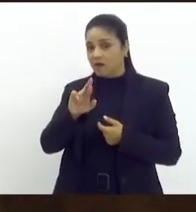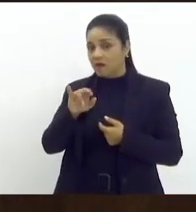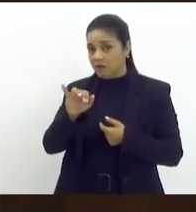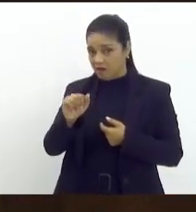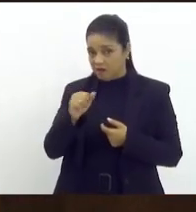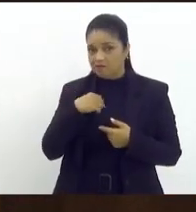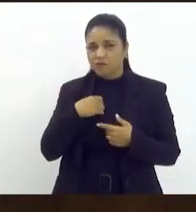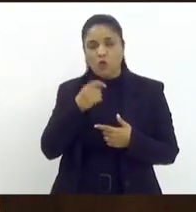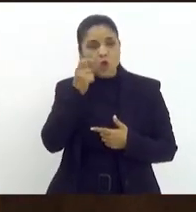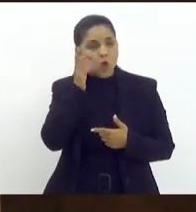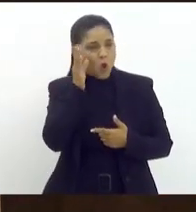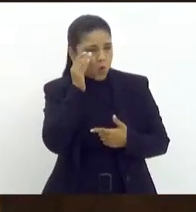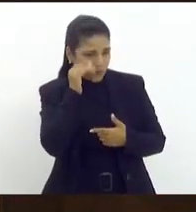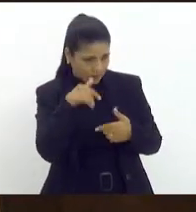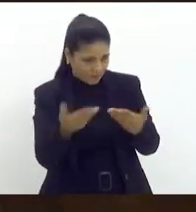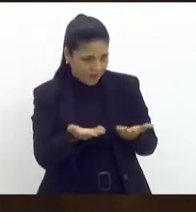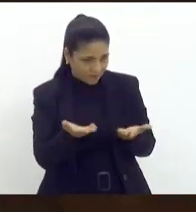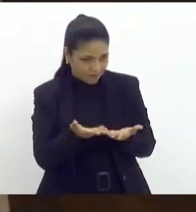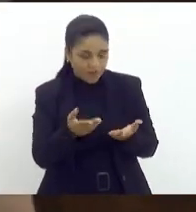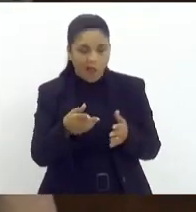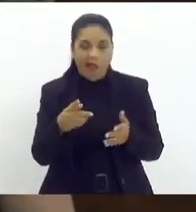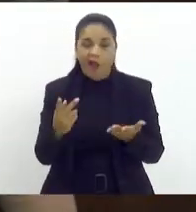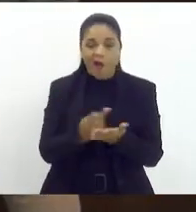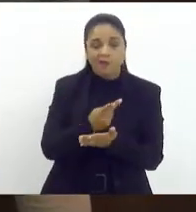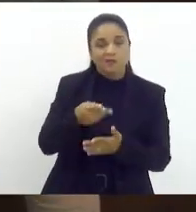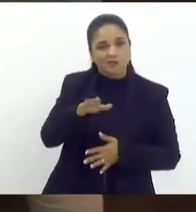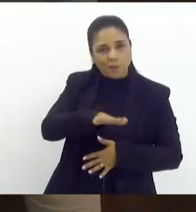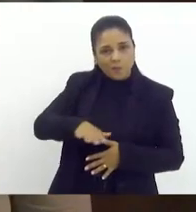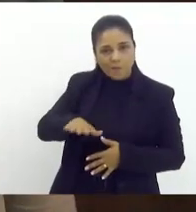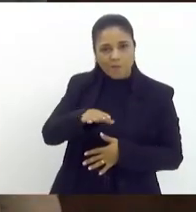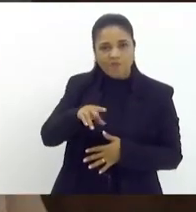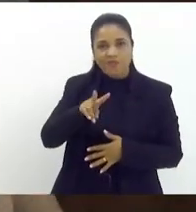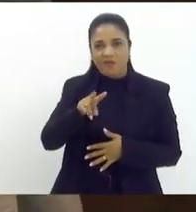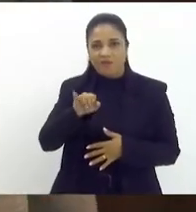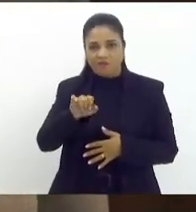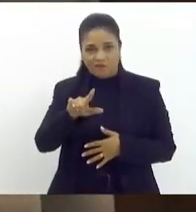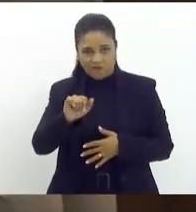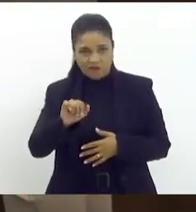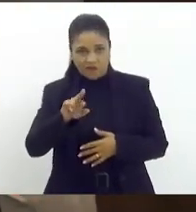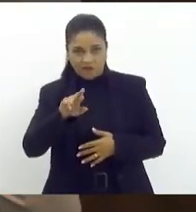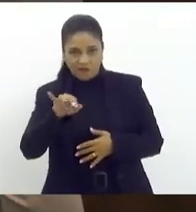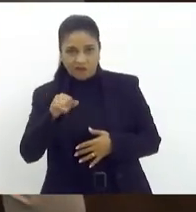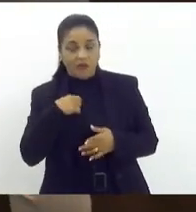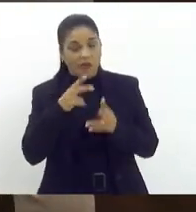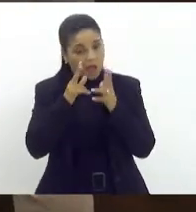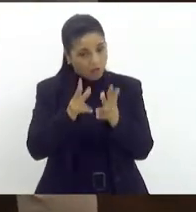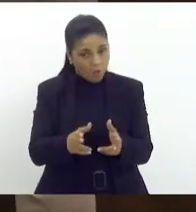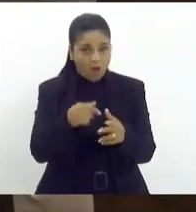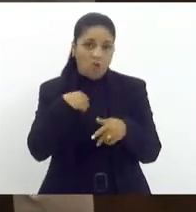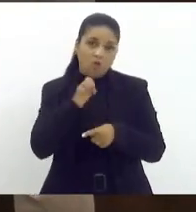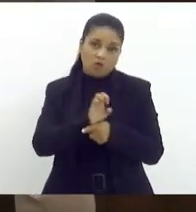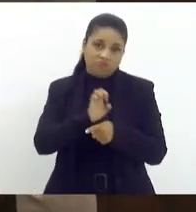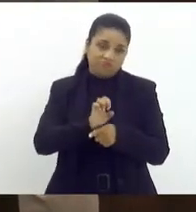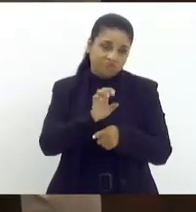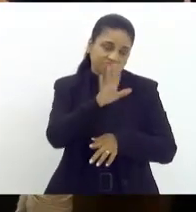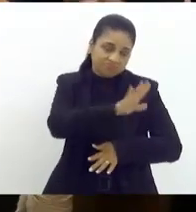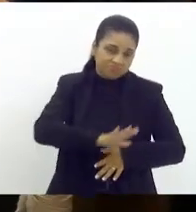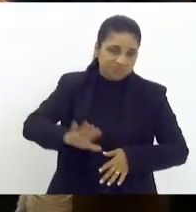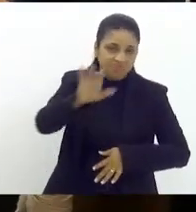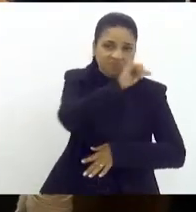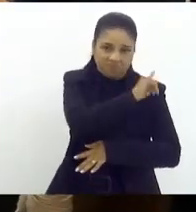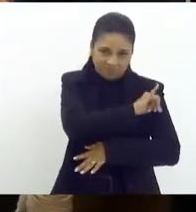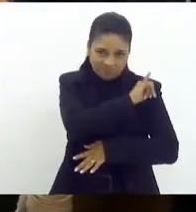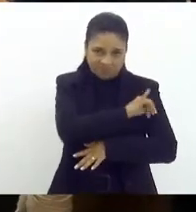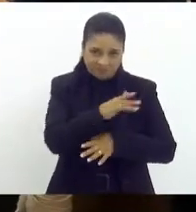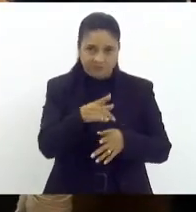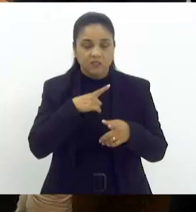aconteceu na Vila Rica é o que acontece praticamente no Rio de Janeiro inteiro e particularmente nas